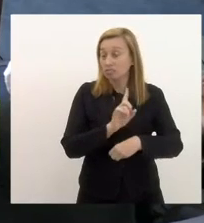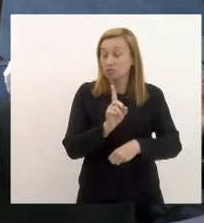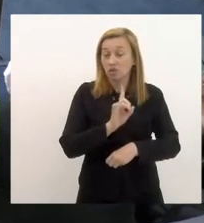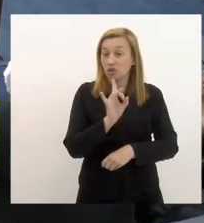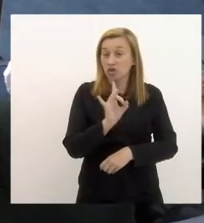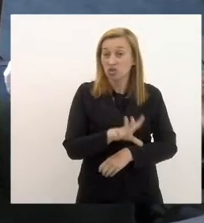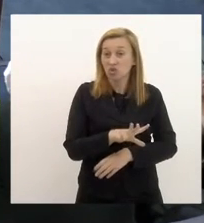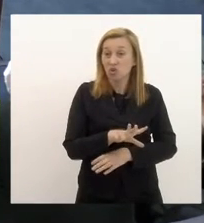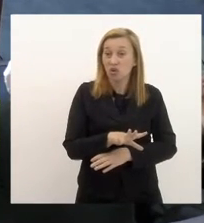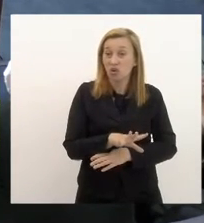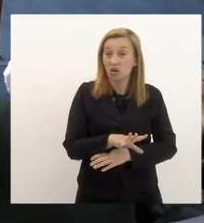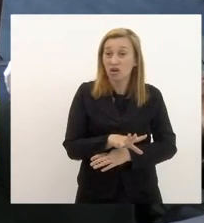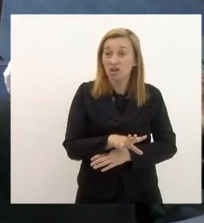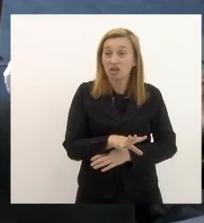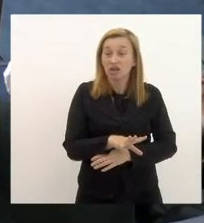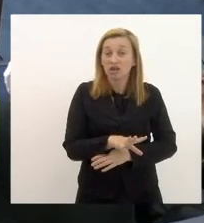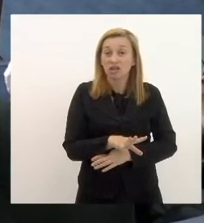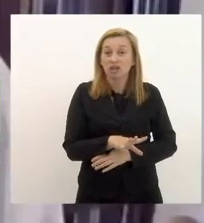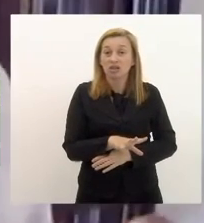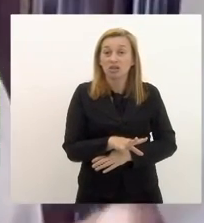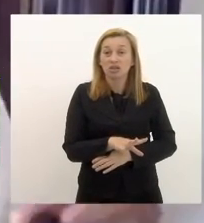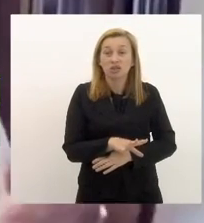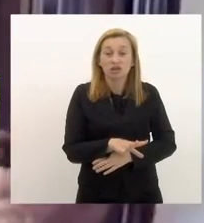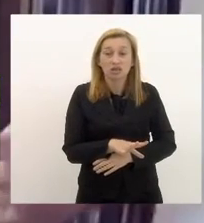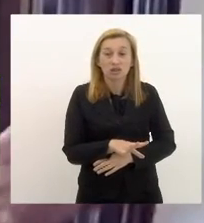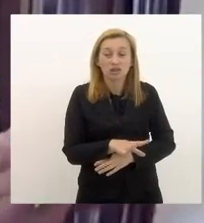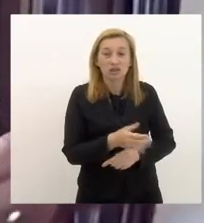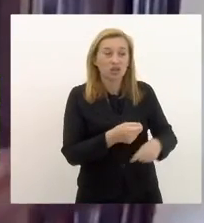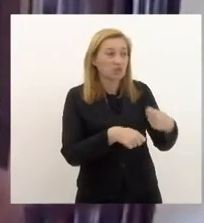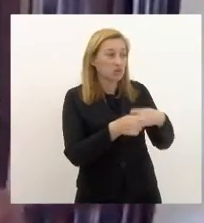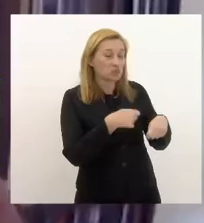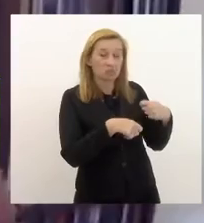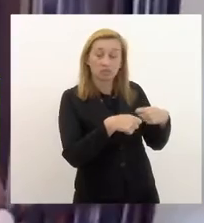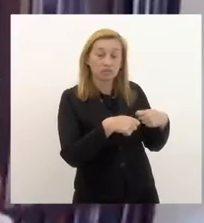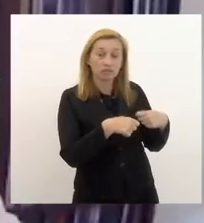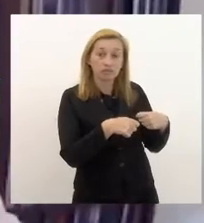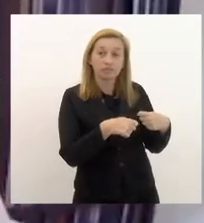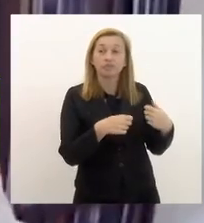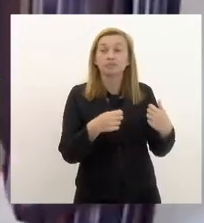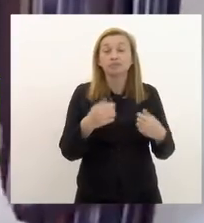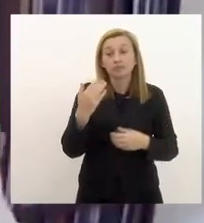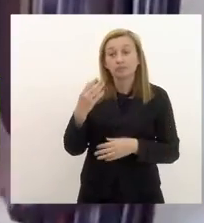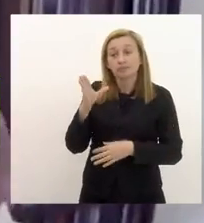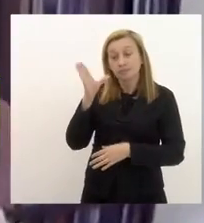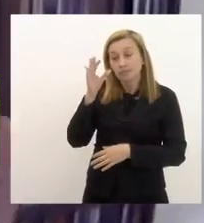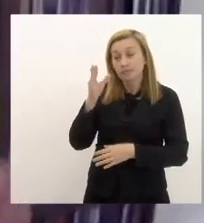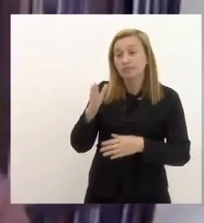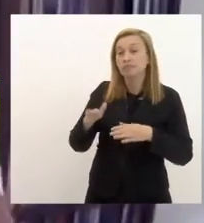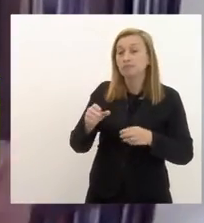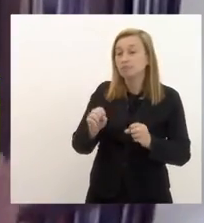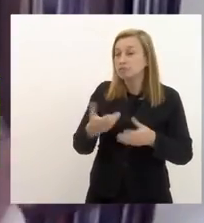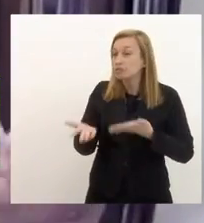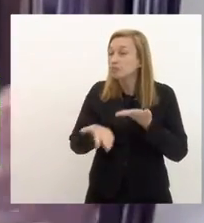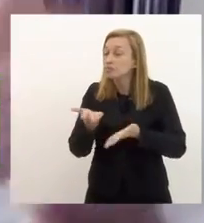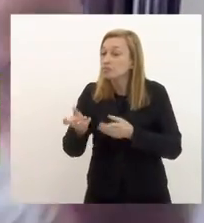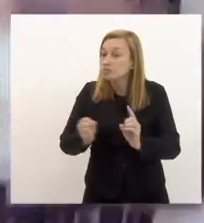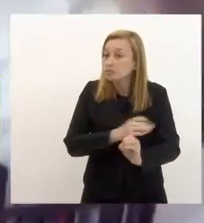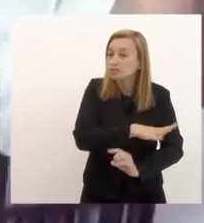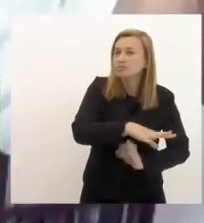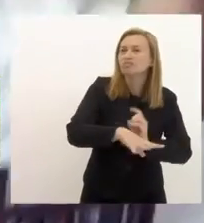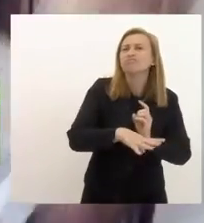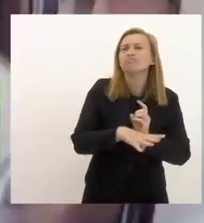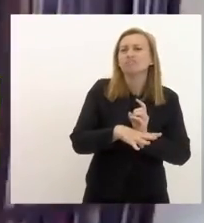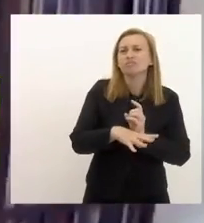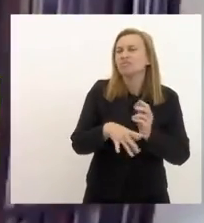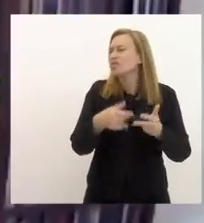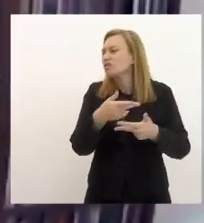só aquele que prima pela eficiência Econômica ele tem que ter uma Inter é Cuidado social senhora